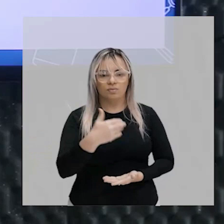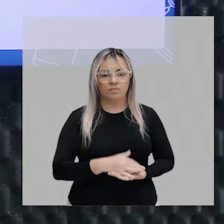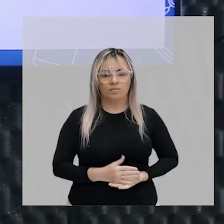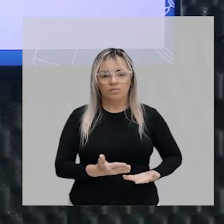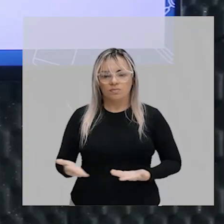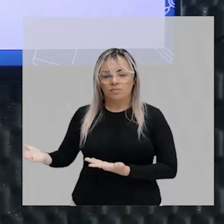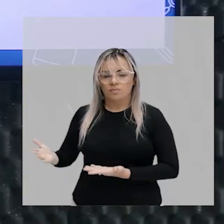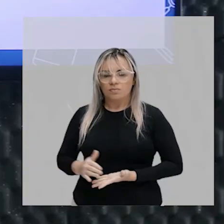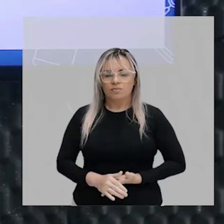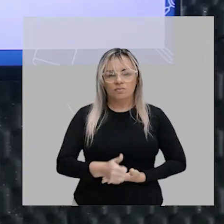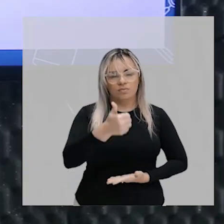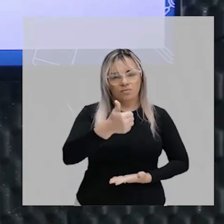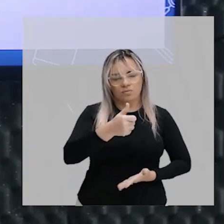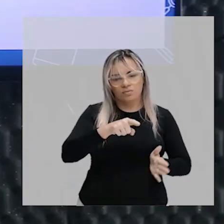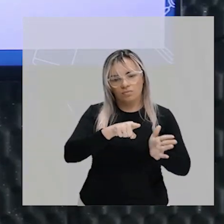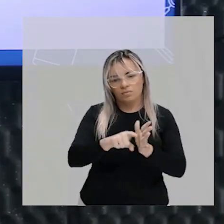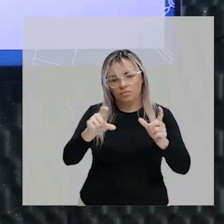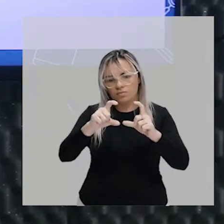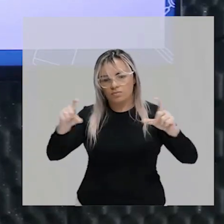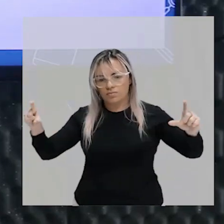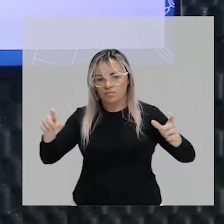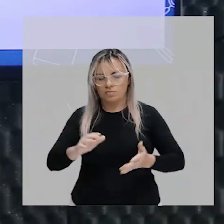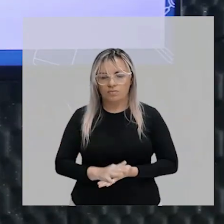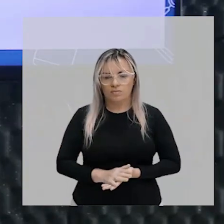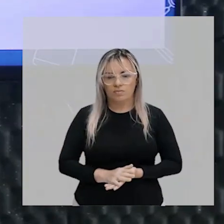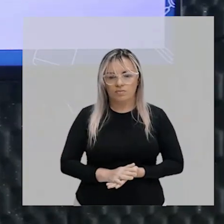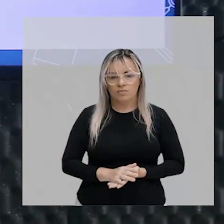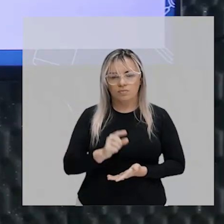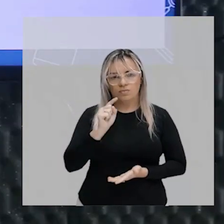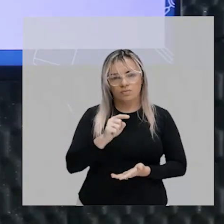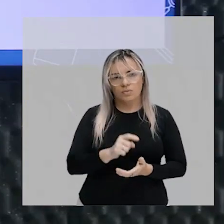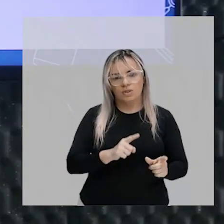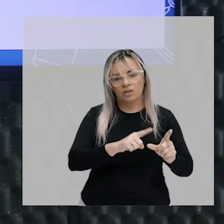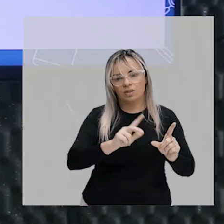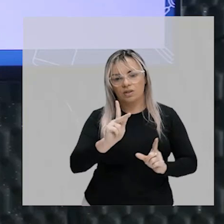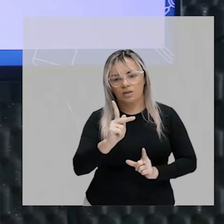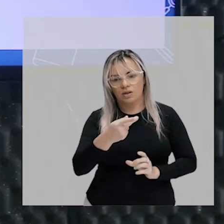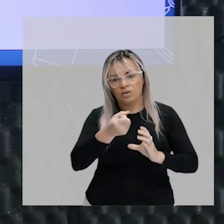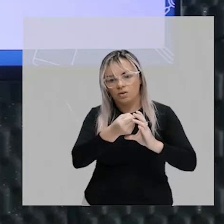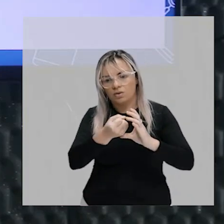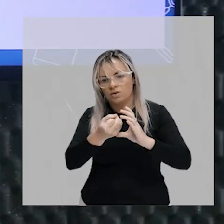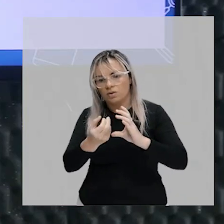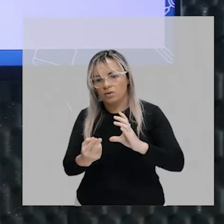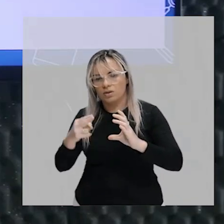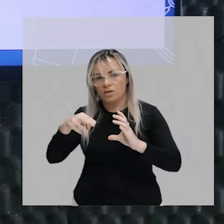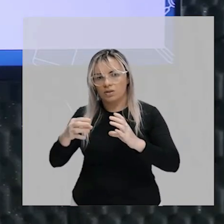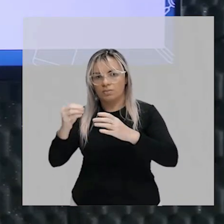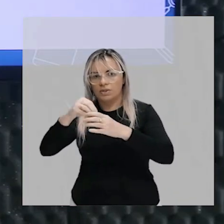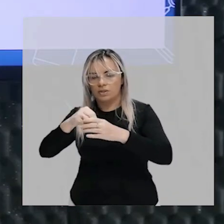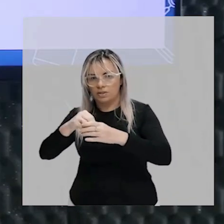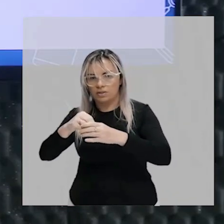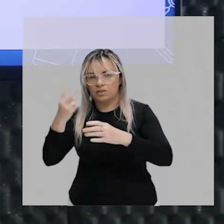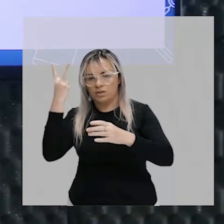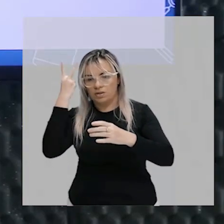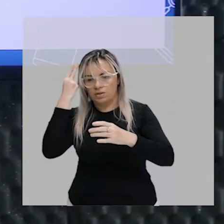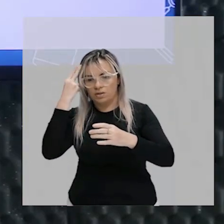só primeira questão enunciado diz o seguinte seja h o conjunto N pertence aos naturais